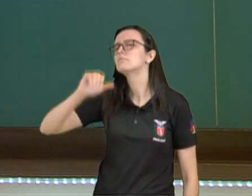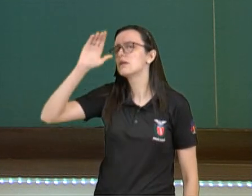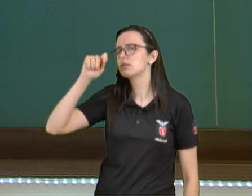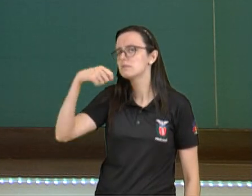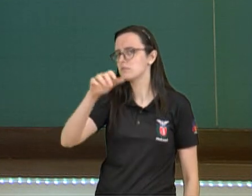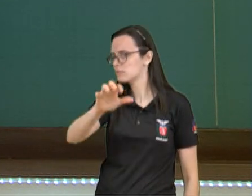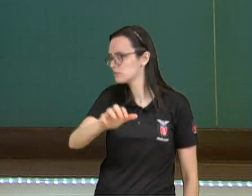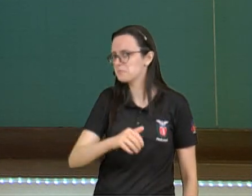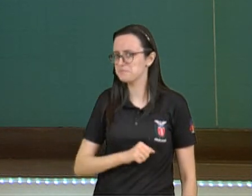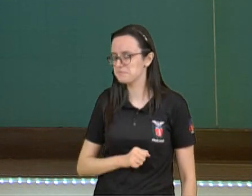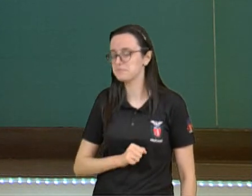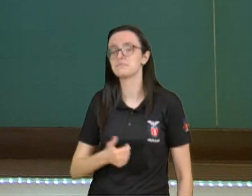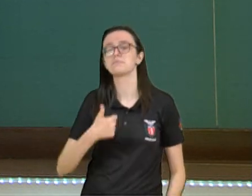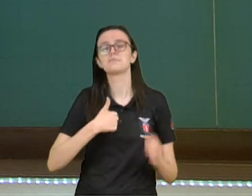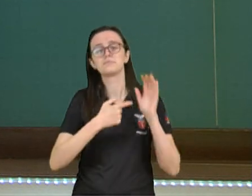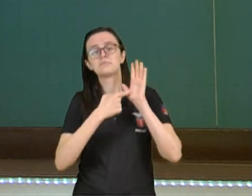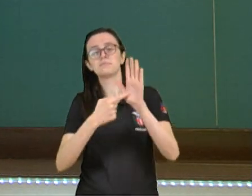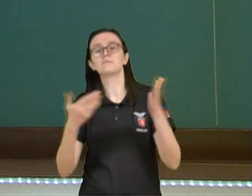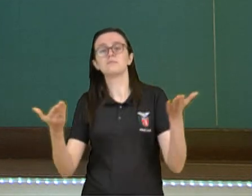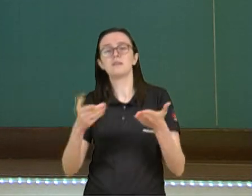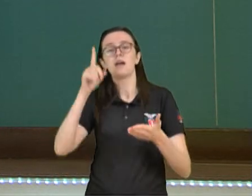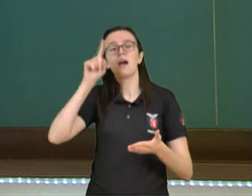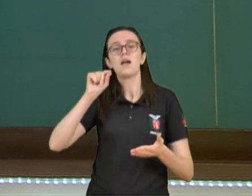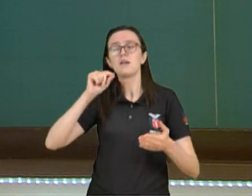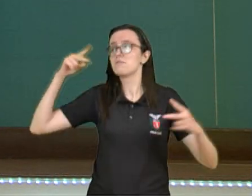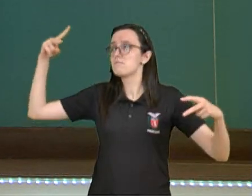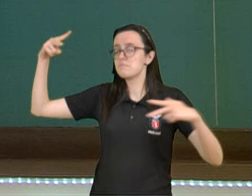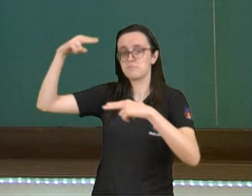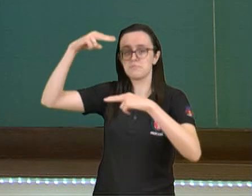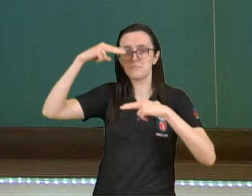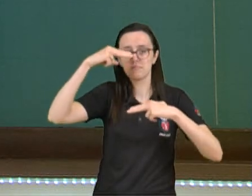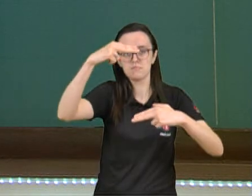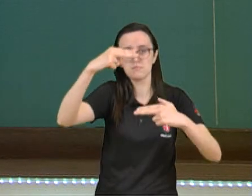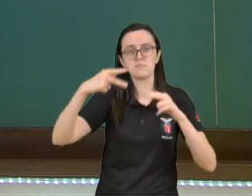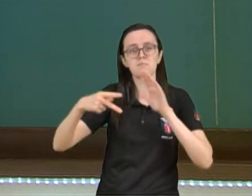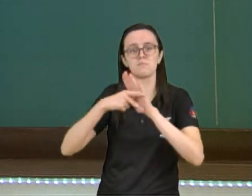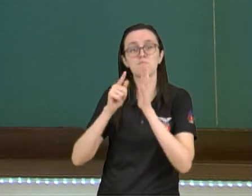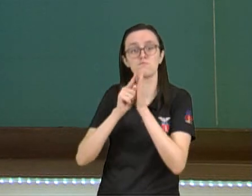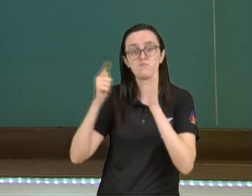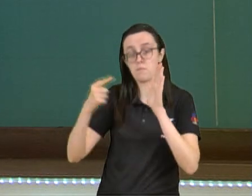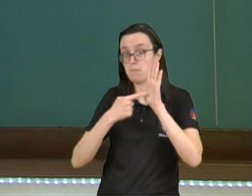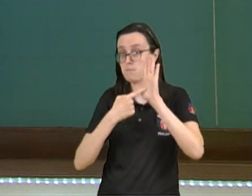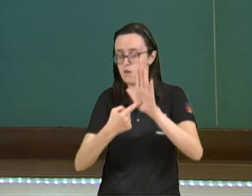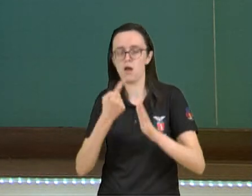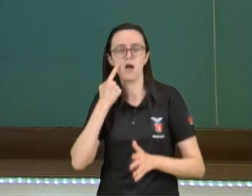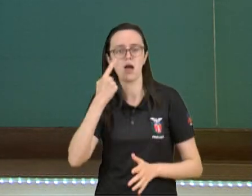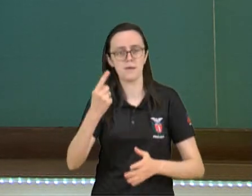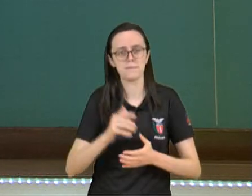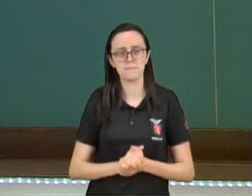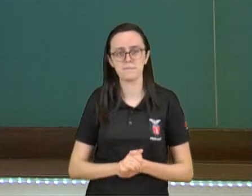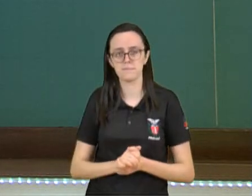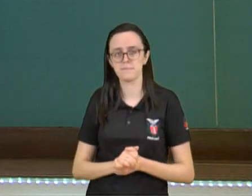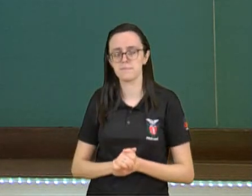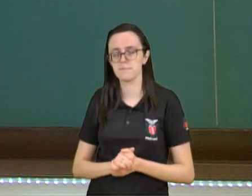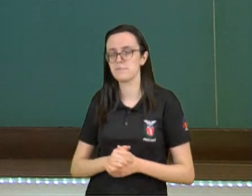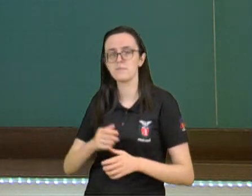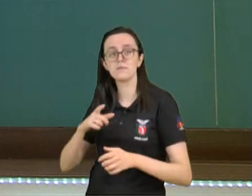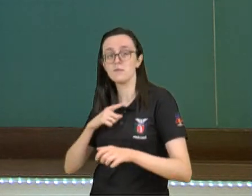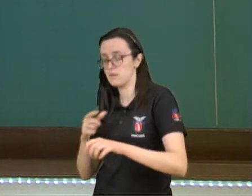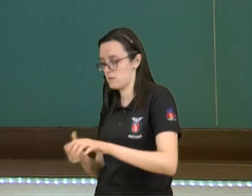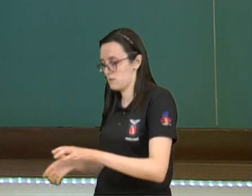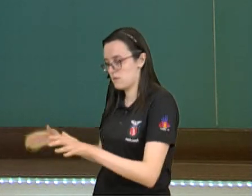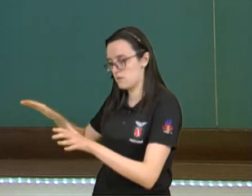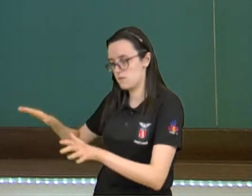pouquinho? Então, eu trago para vocês uma reportagem desse evento. Ondas bioluminescentes,